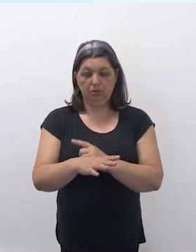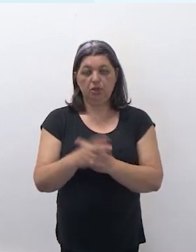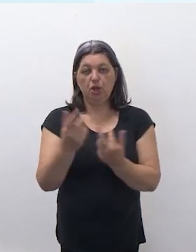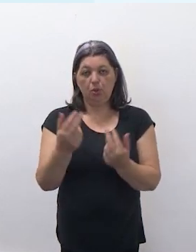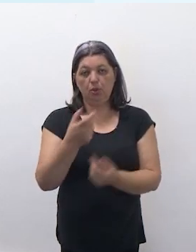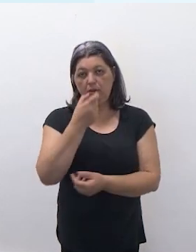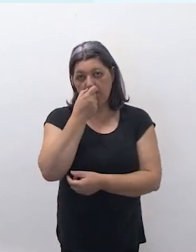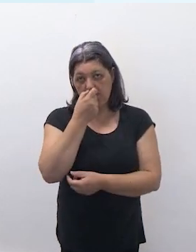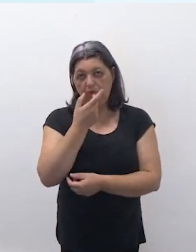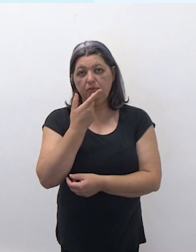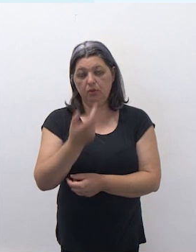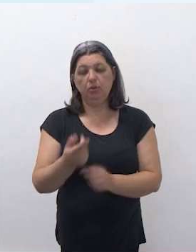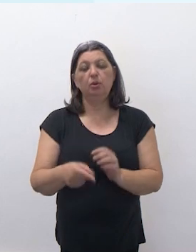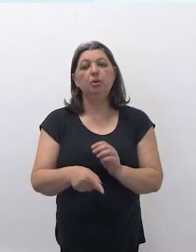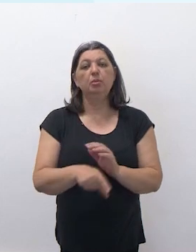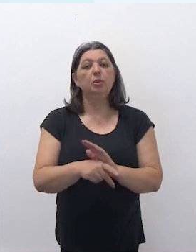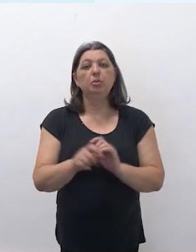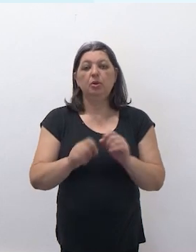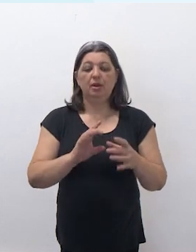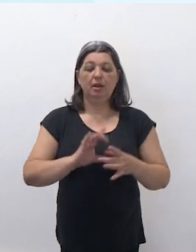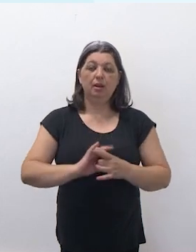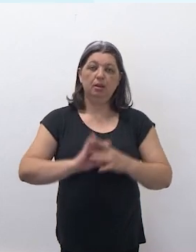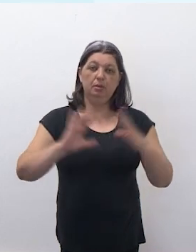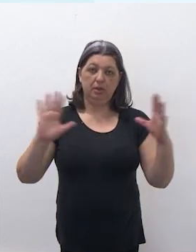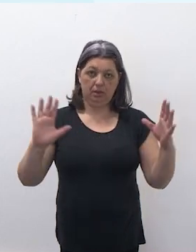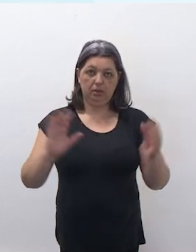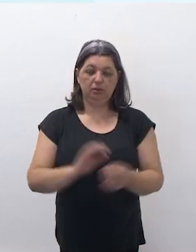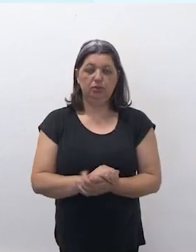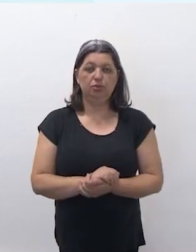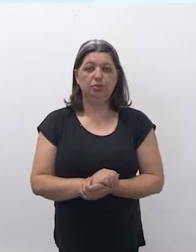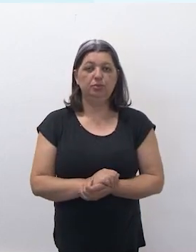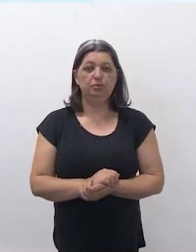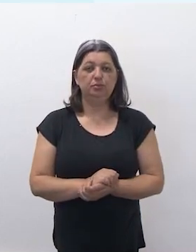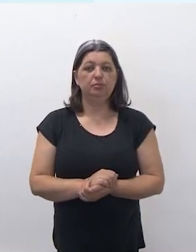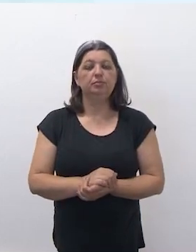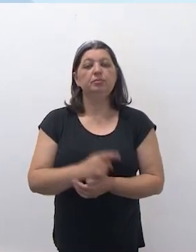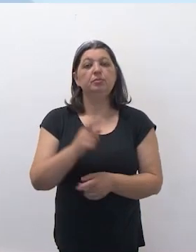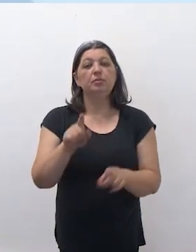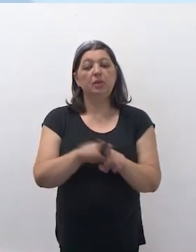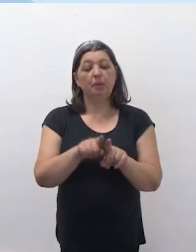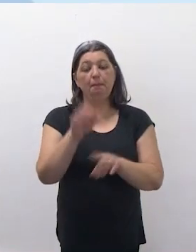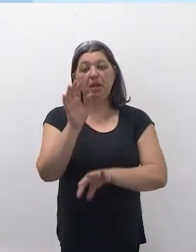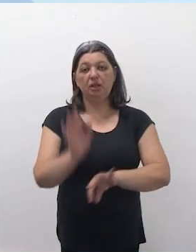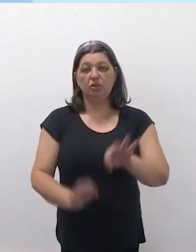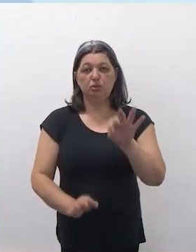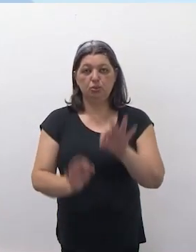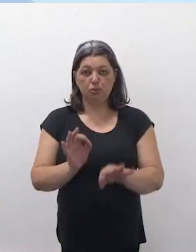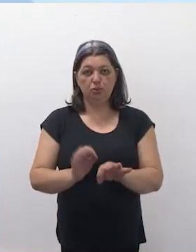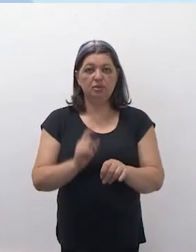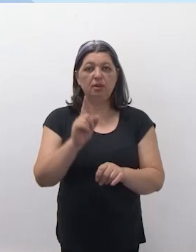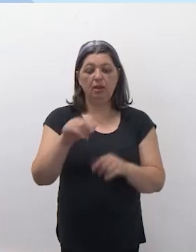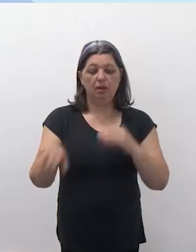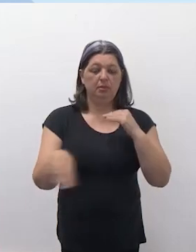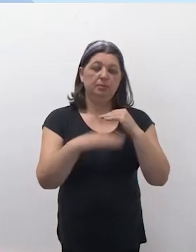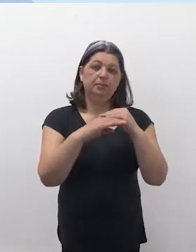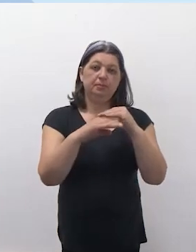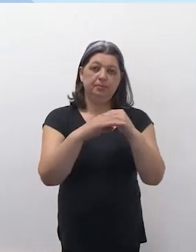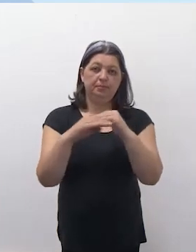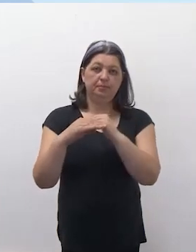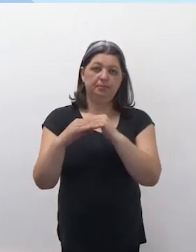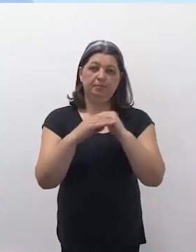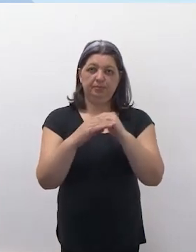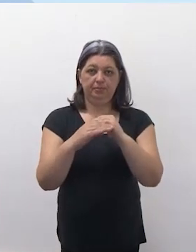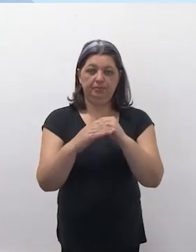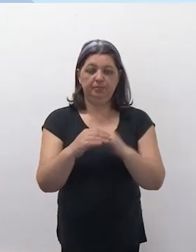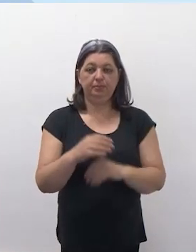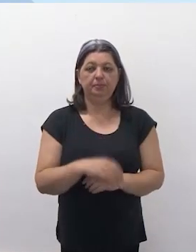direitos civis têm a ver com a liberdade e tem a ver, então, justamente com a justiça, né? Essa questão da igualdade é um princípio muito